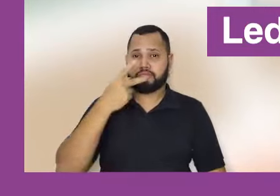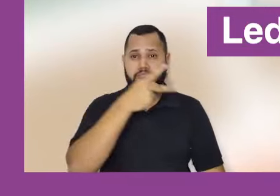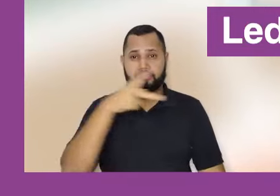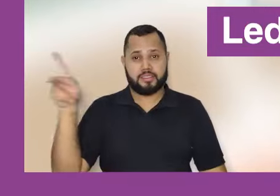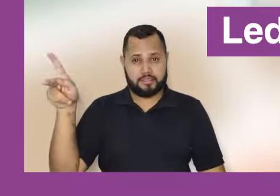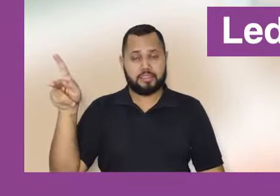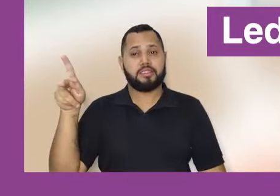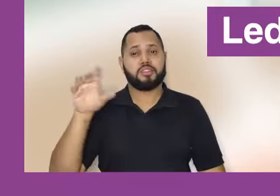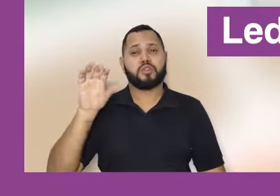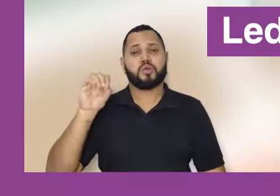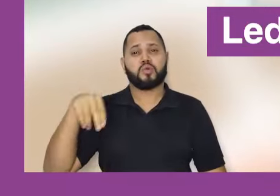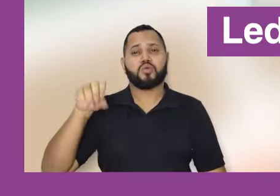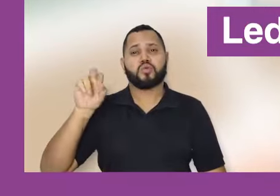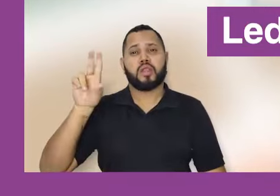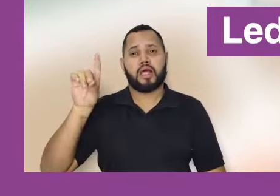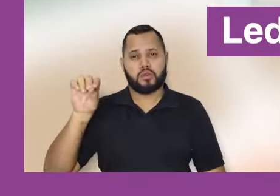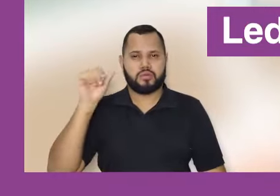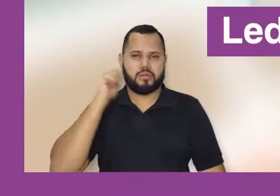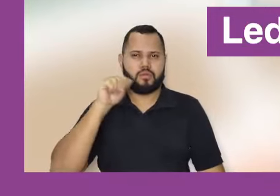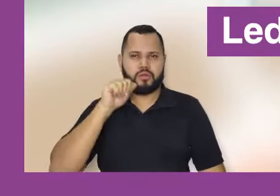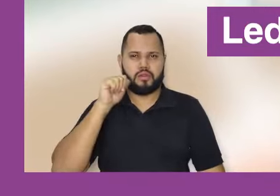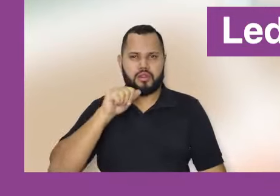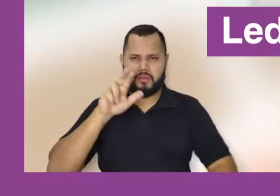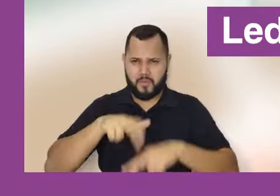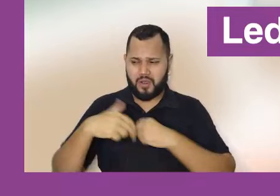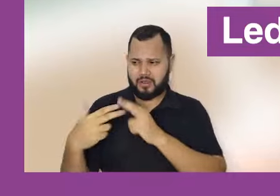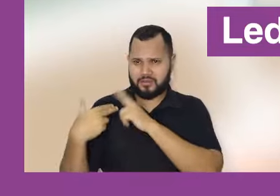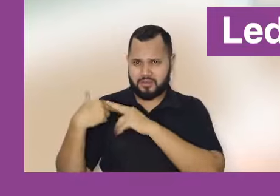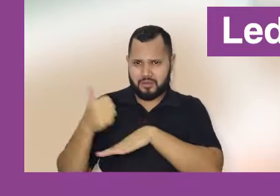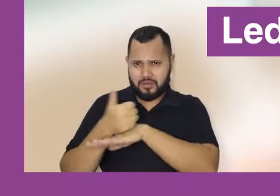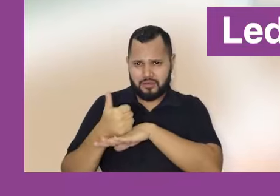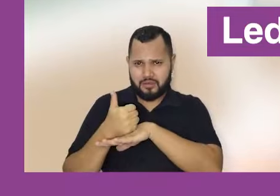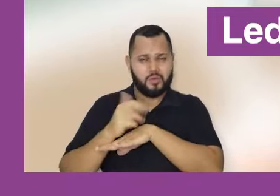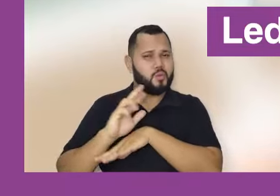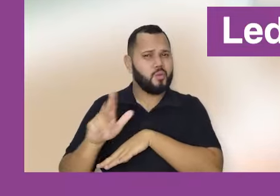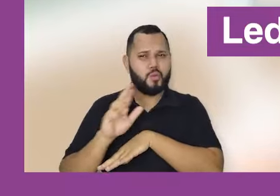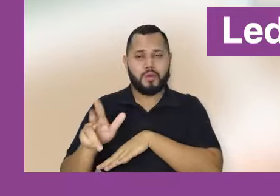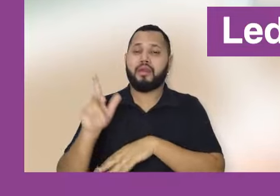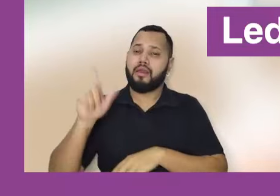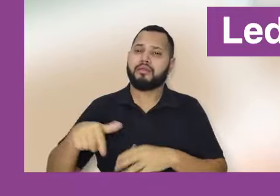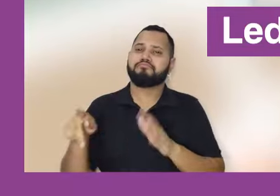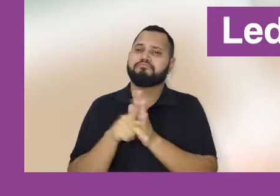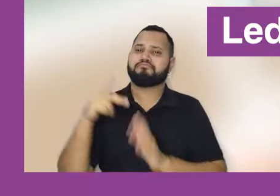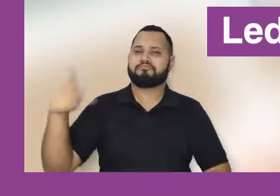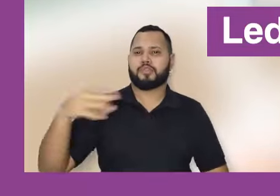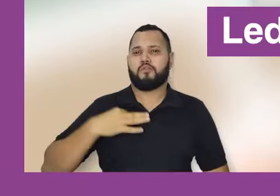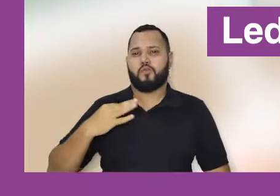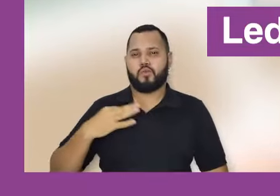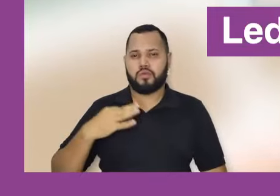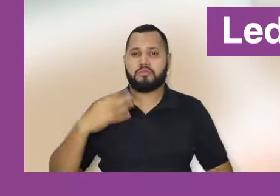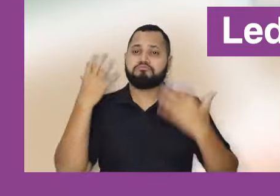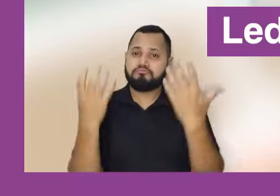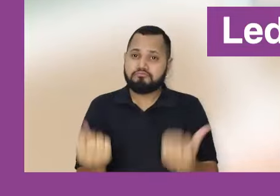do Consulado da mulher não por um escopo do seu cargo mas porque voluntariamente você tem adesão